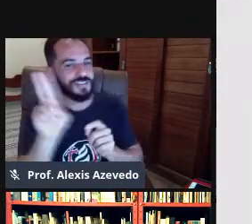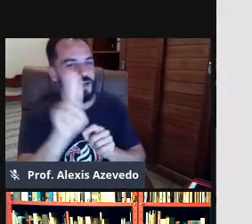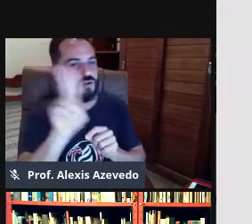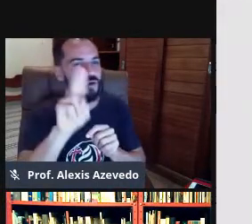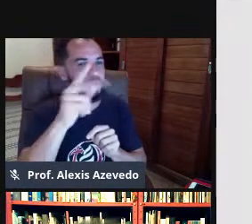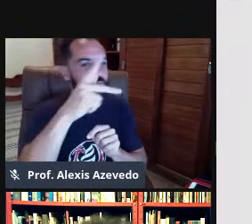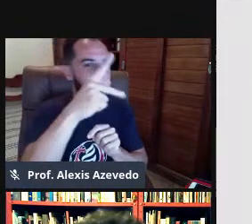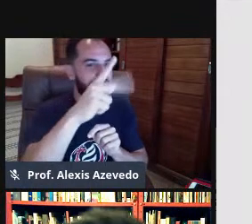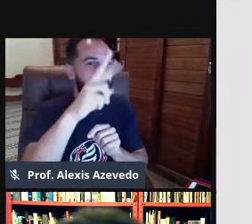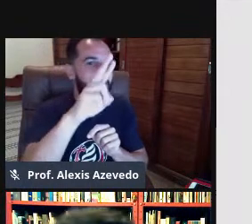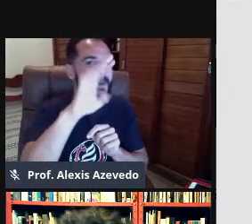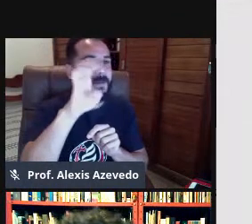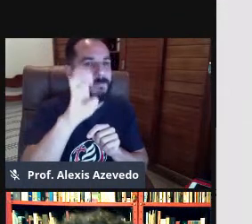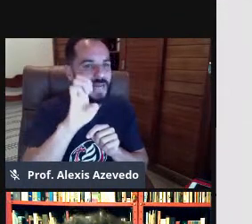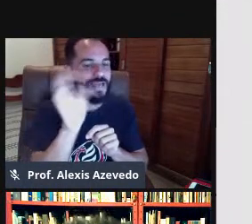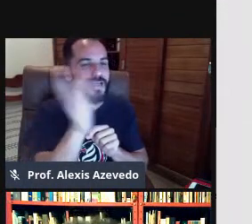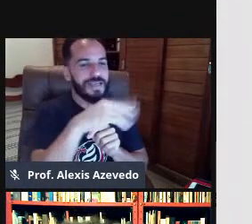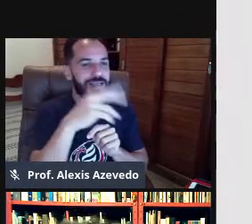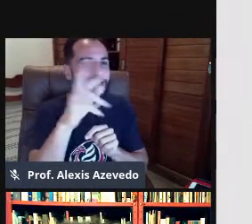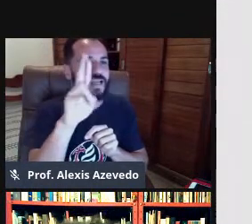têm pré-requisitos, né?